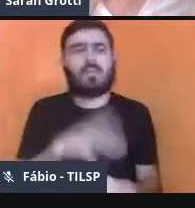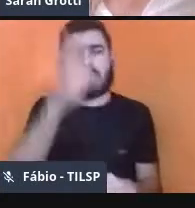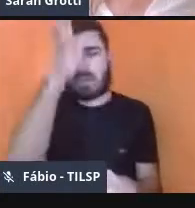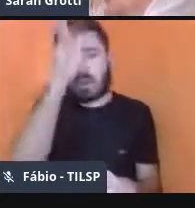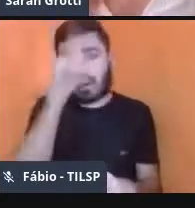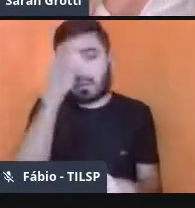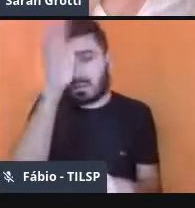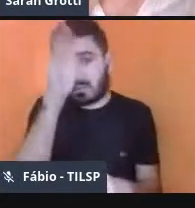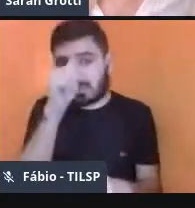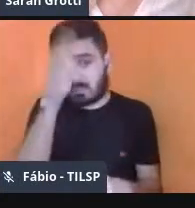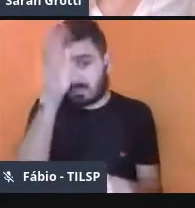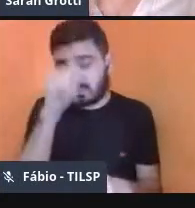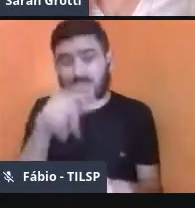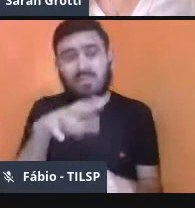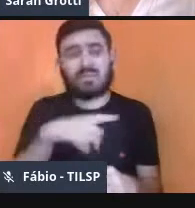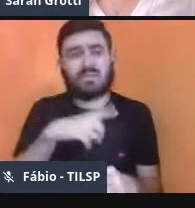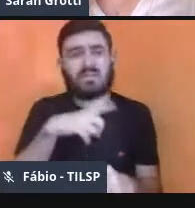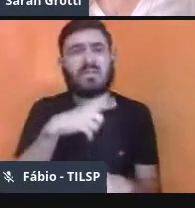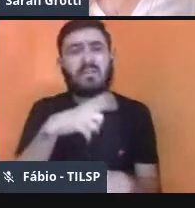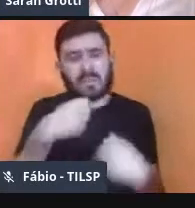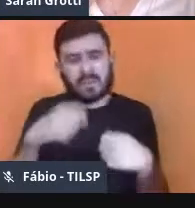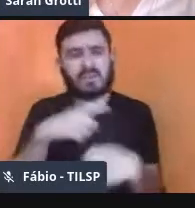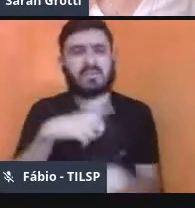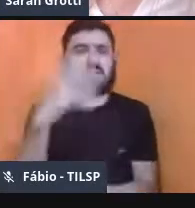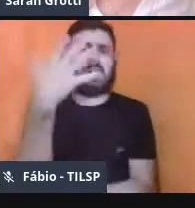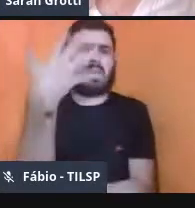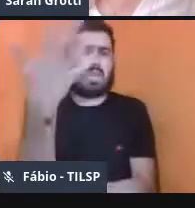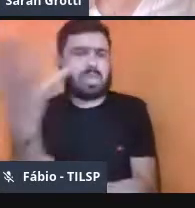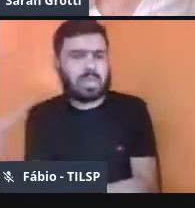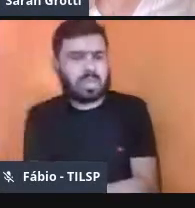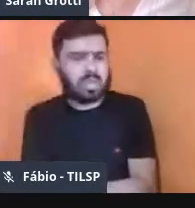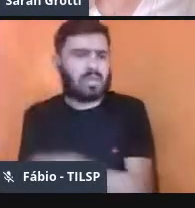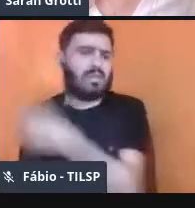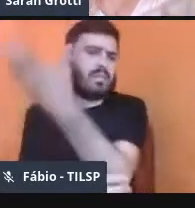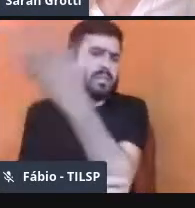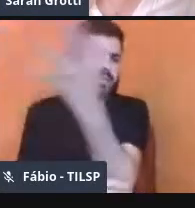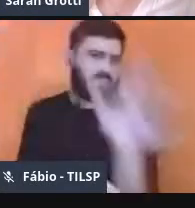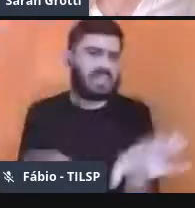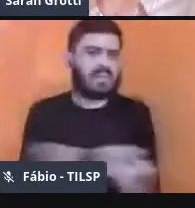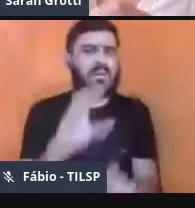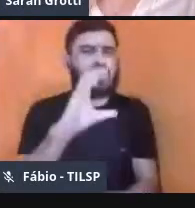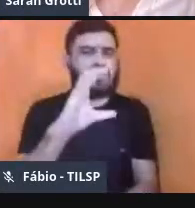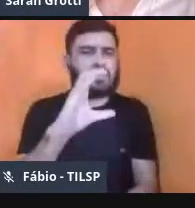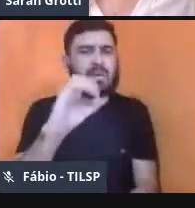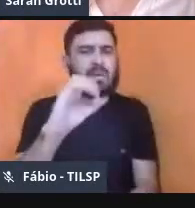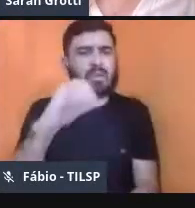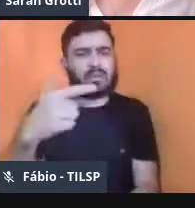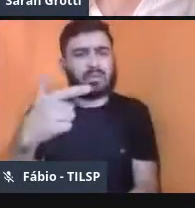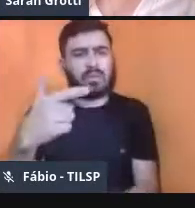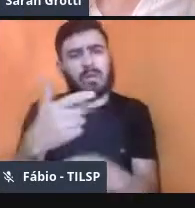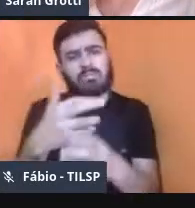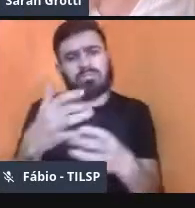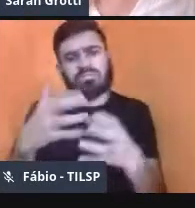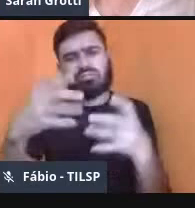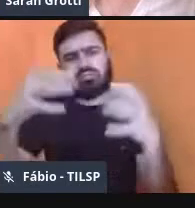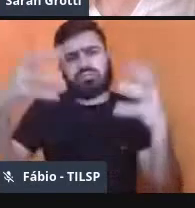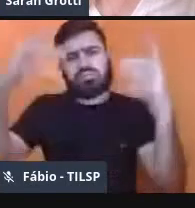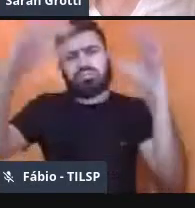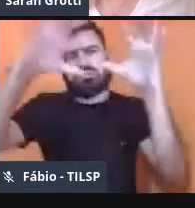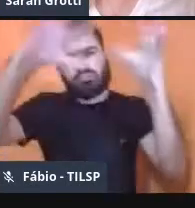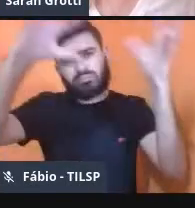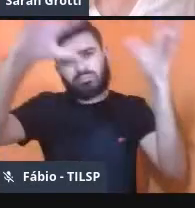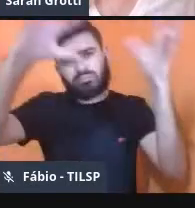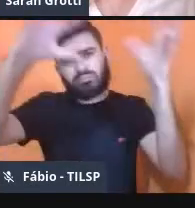meio ambiente, né? Desmatamento, emissão de gás carbônico, então gera um efeito muito grande, desperdício de